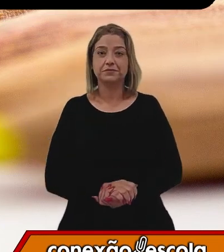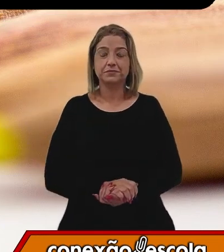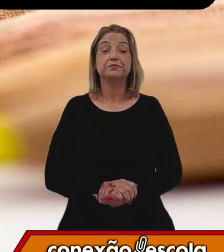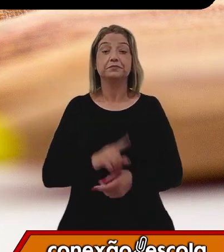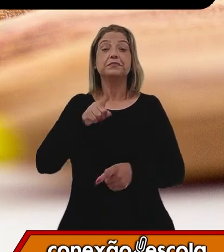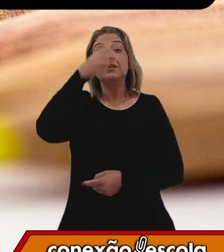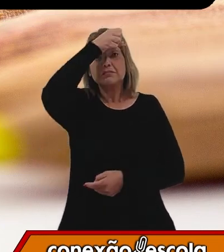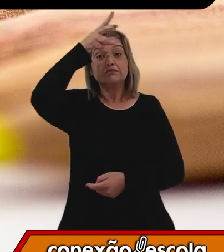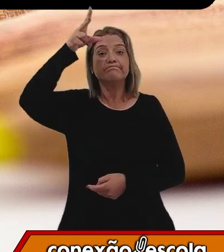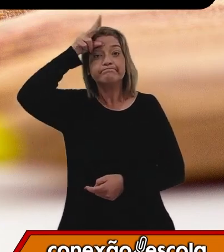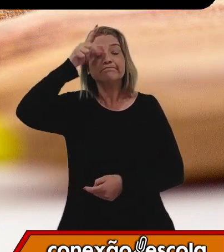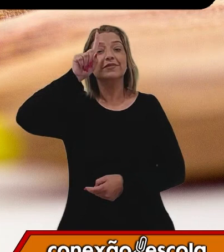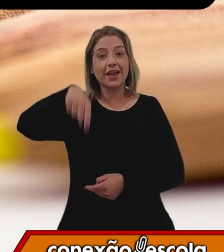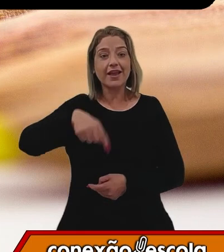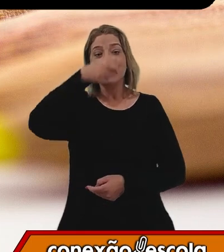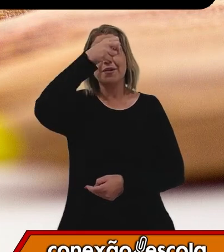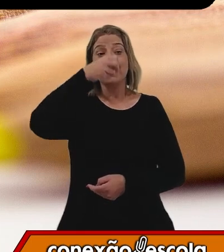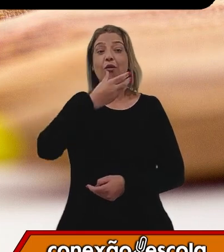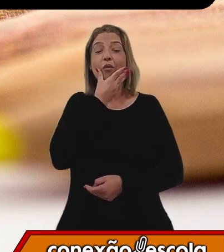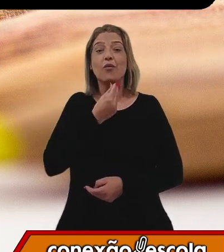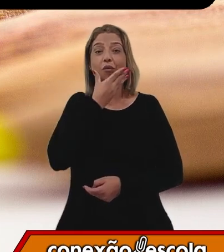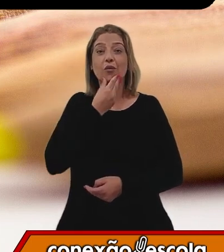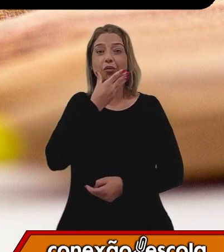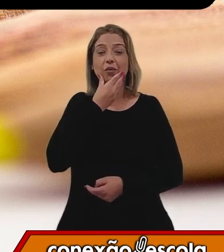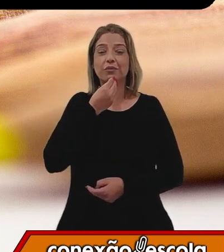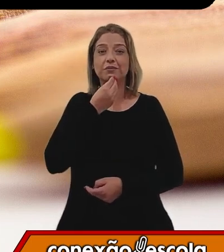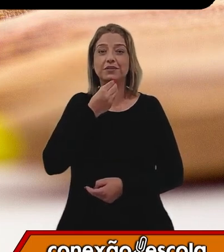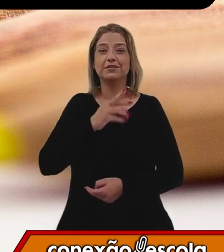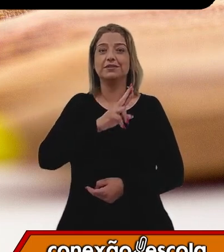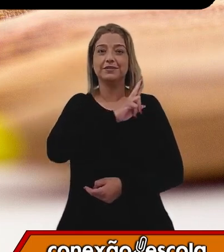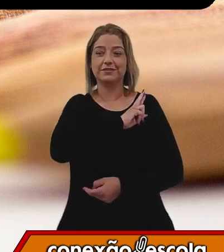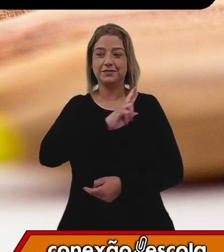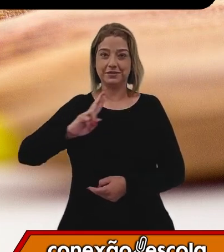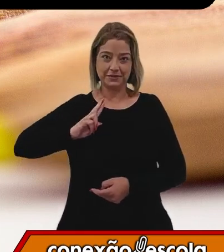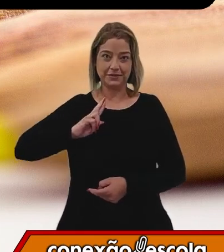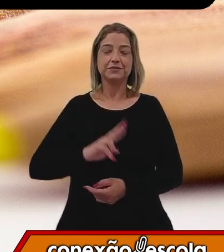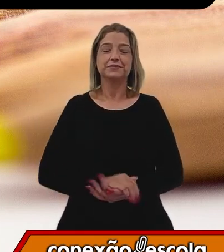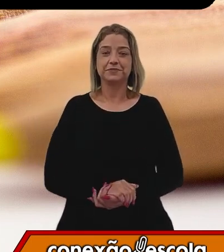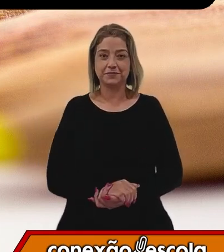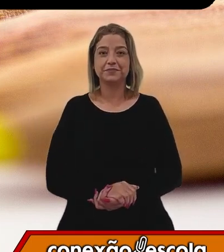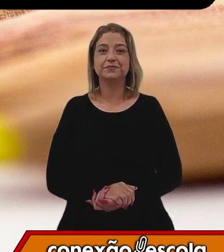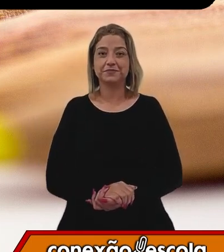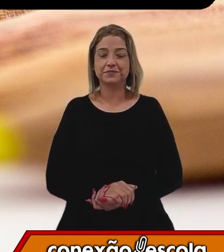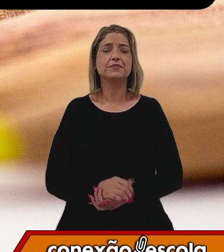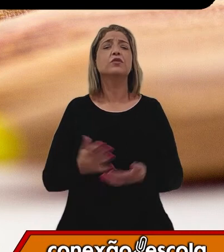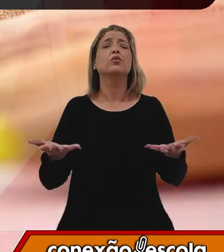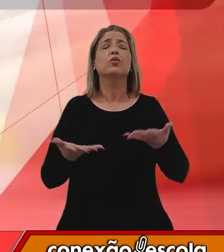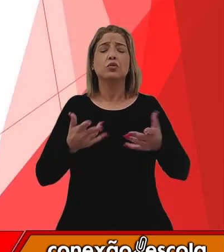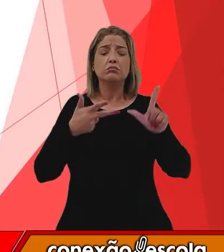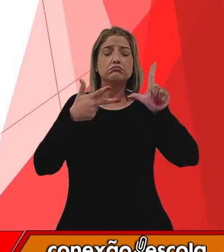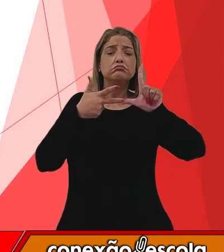a nível municipal, o nosso prefeito Rogério Cruz. E o poder legislativo, como é que